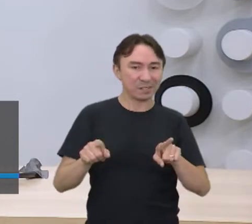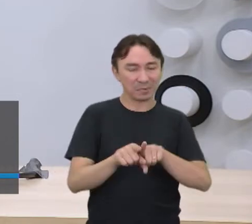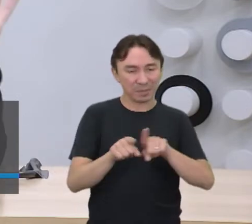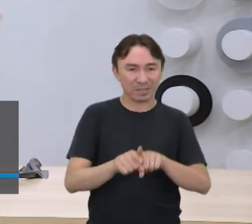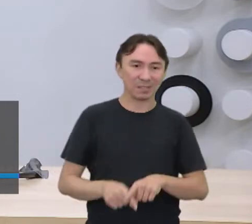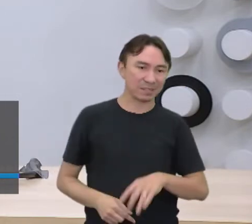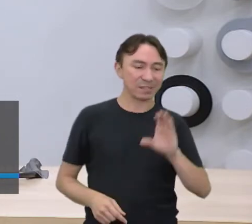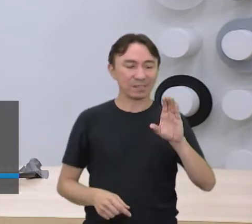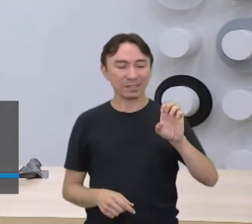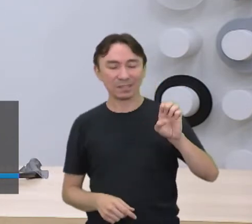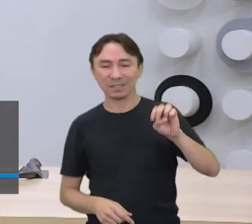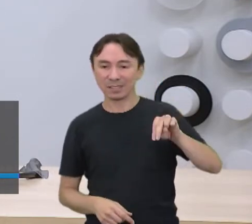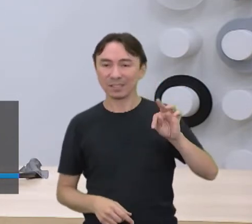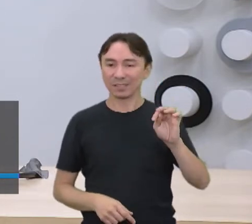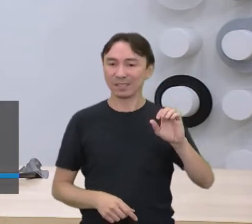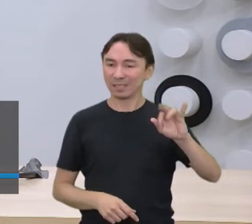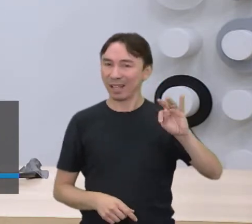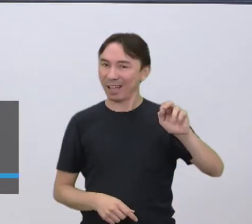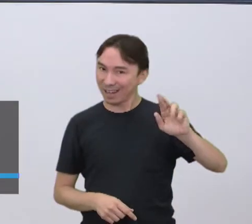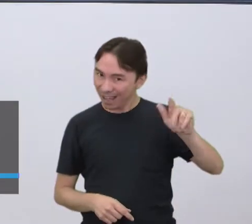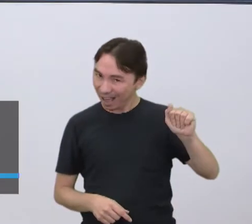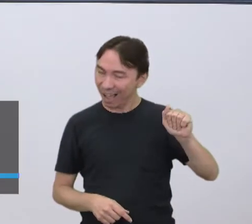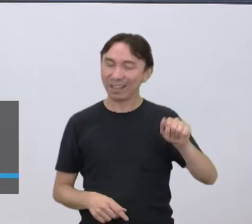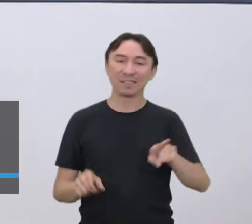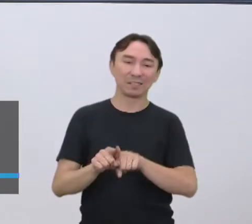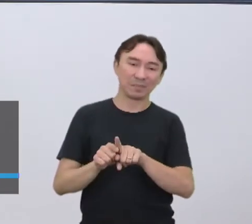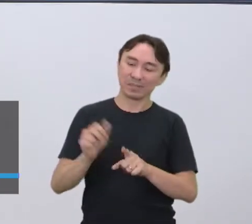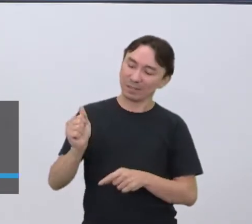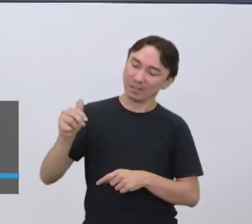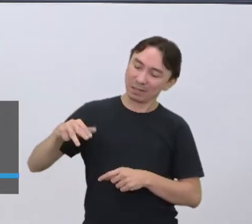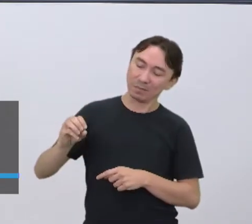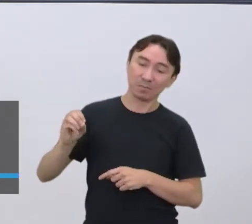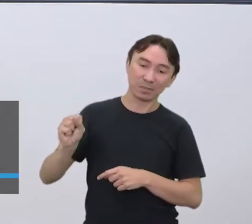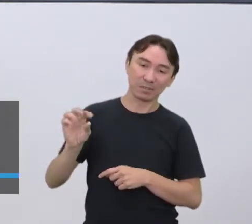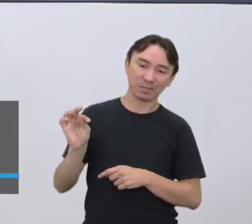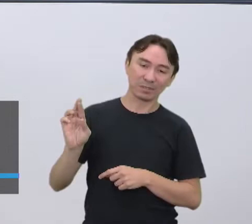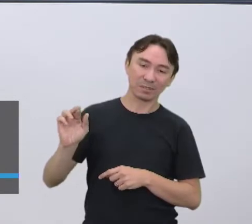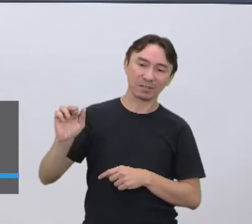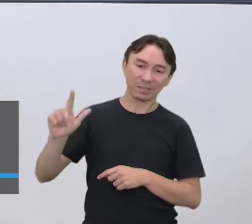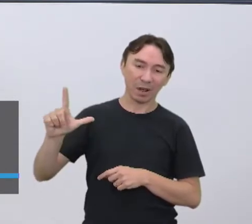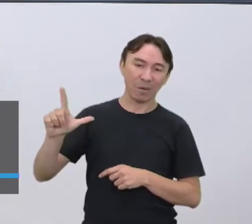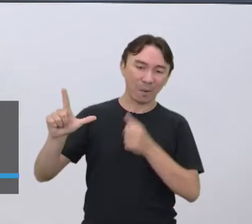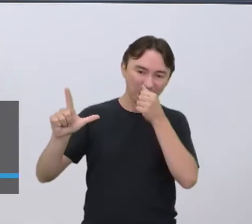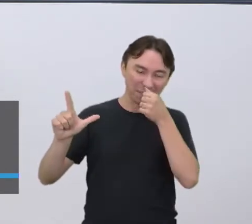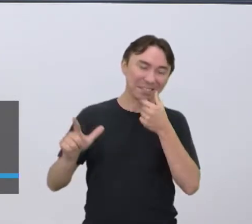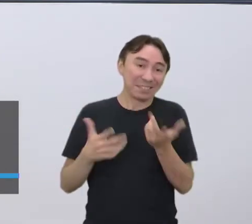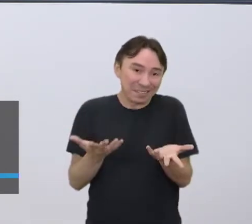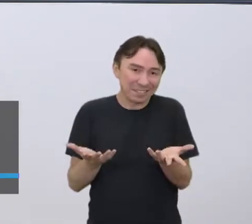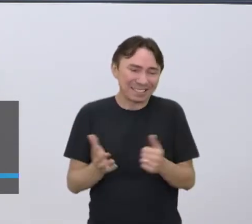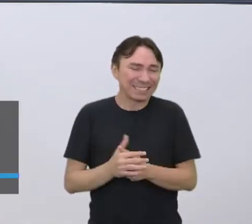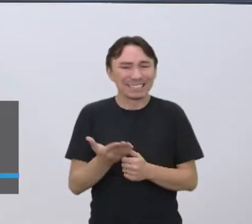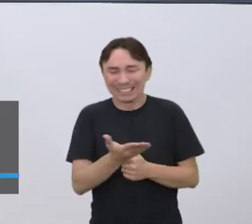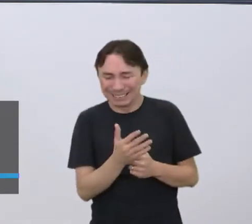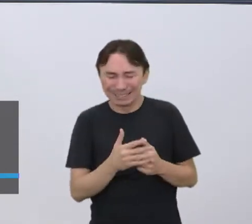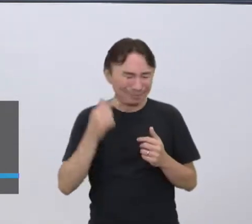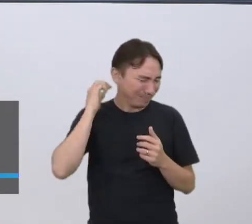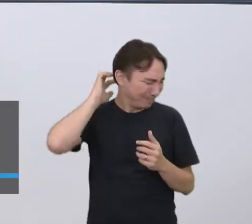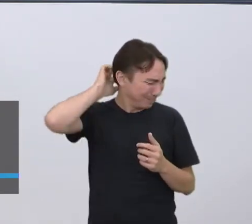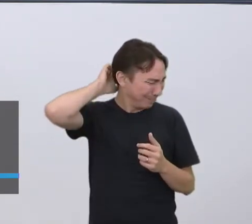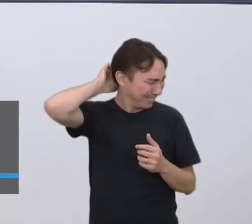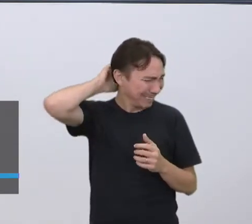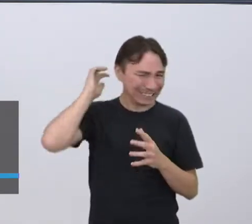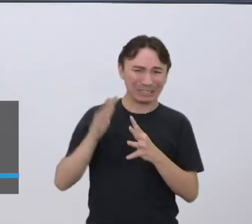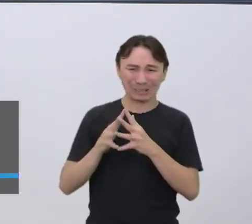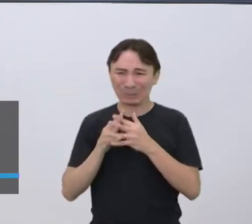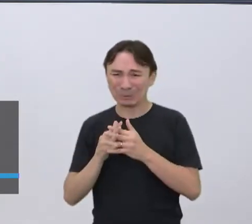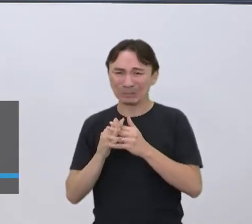eles já estão, né, dominando tudo isso aí. Perfeito, tá? Lembrando que essa aula fica disponível. A aula anterior, né? Tô com dúvida, professora Osmar, professora Roberta estão falando algo que não